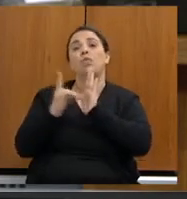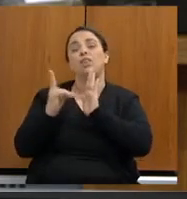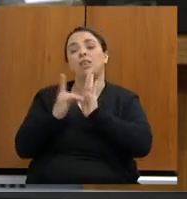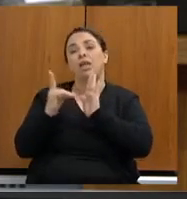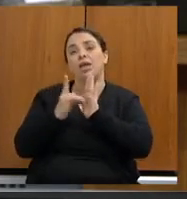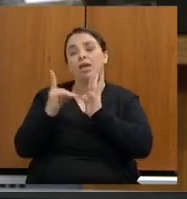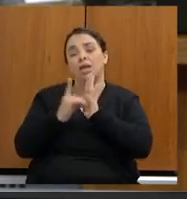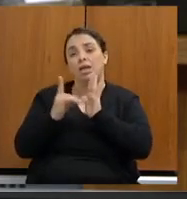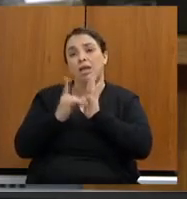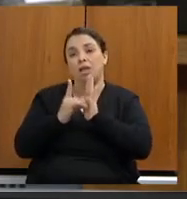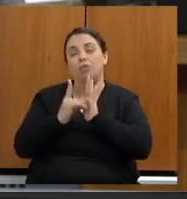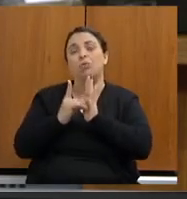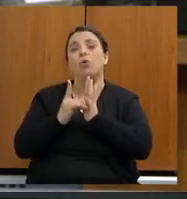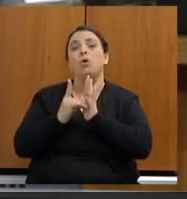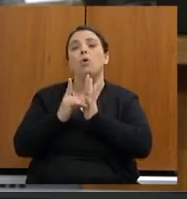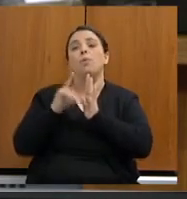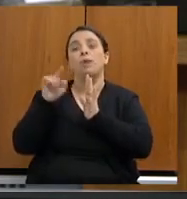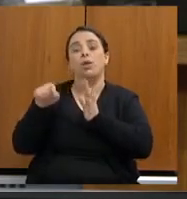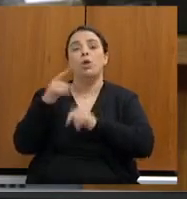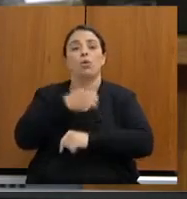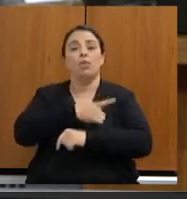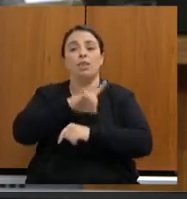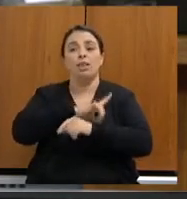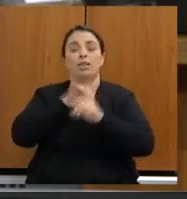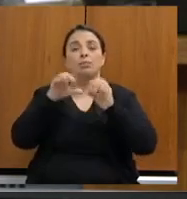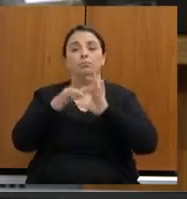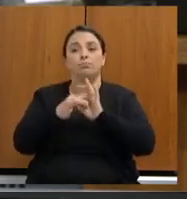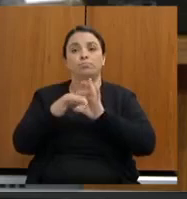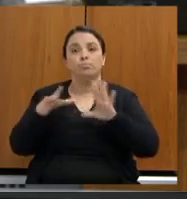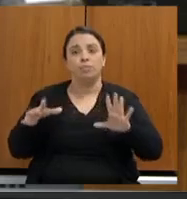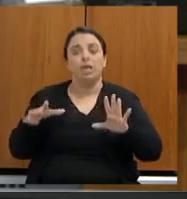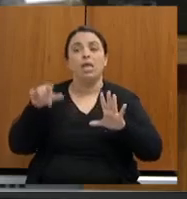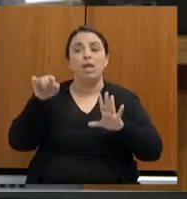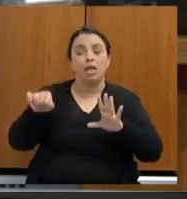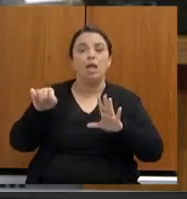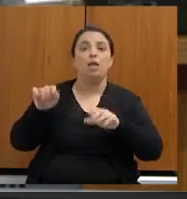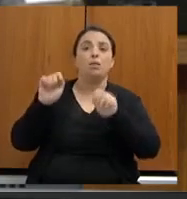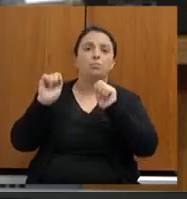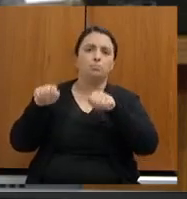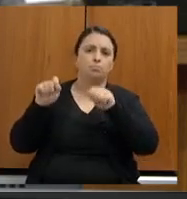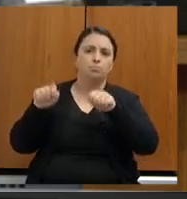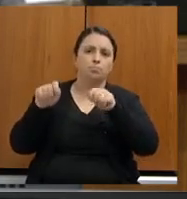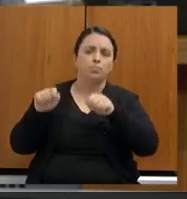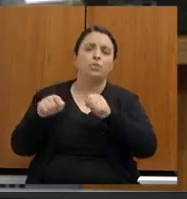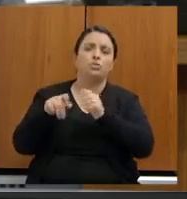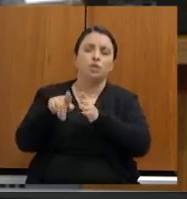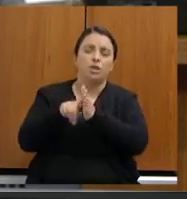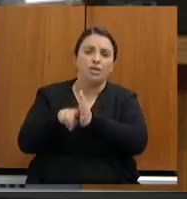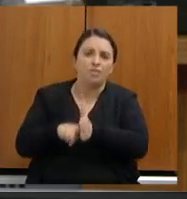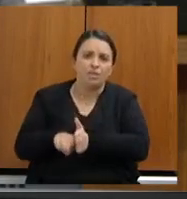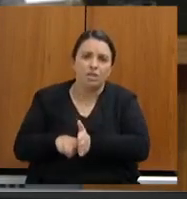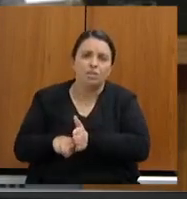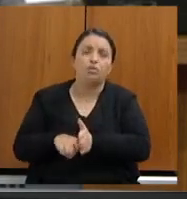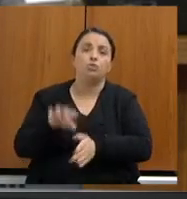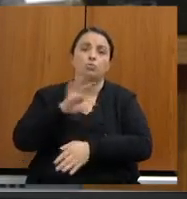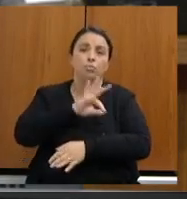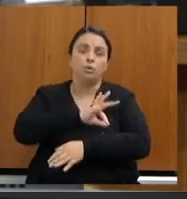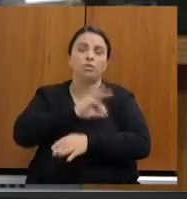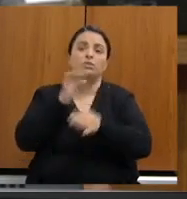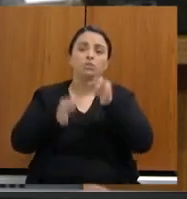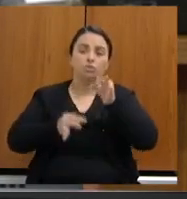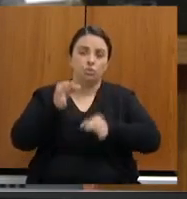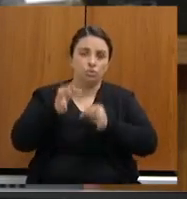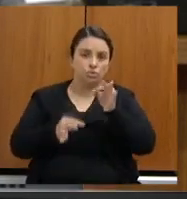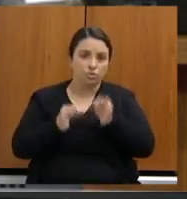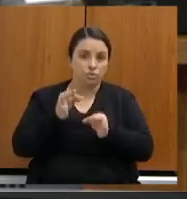do Detran subordinando ela a superintendência de Investigações e polícia judiciária bom